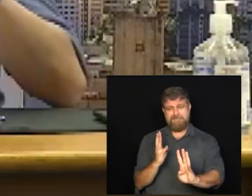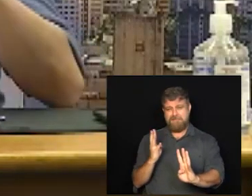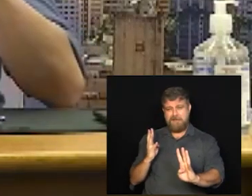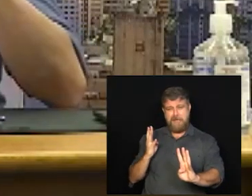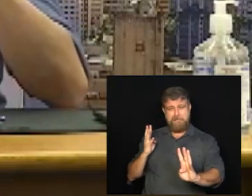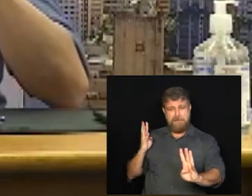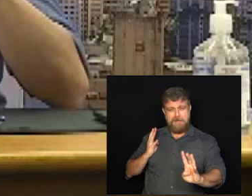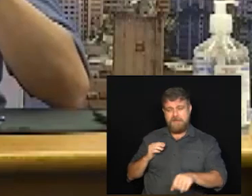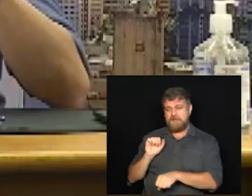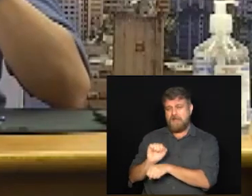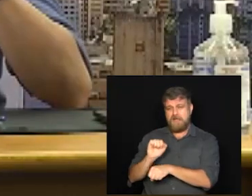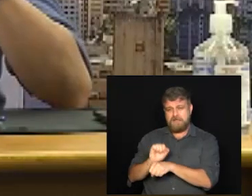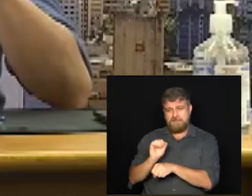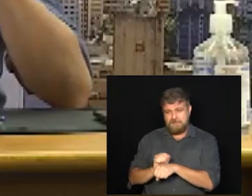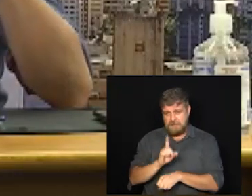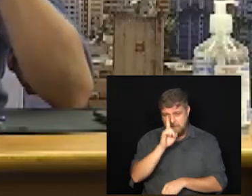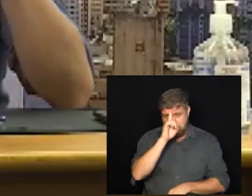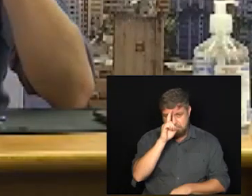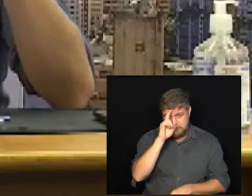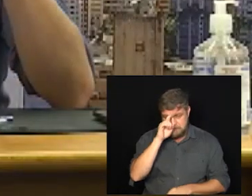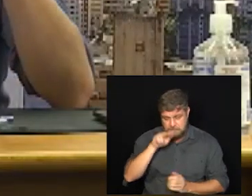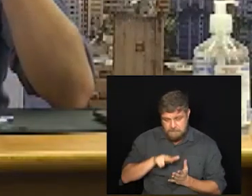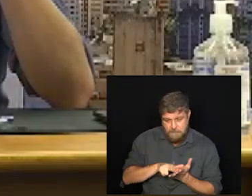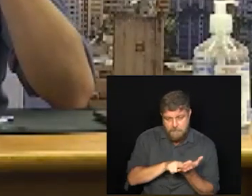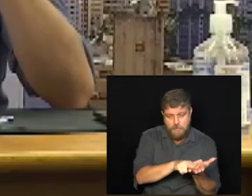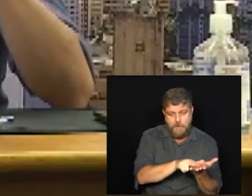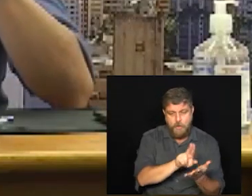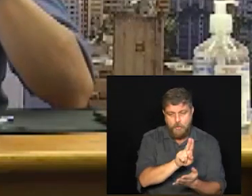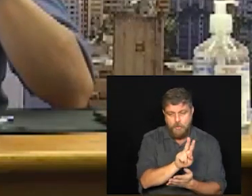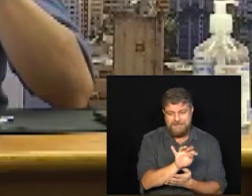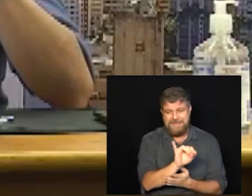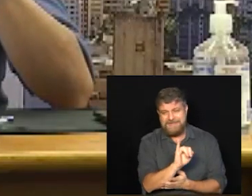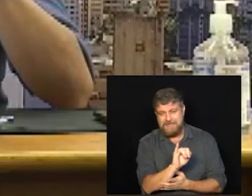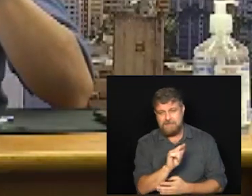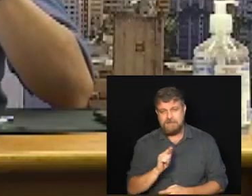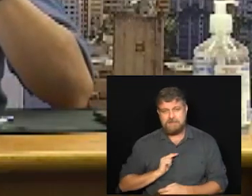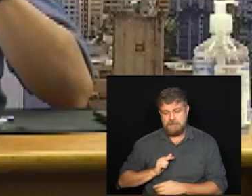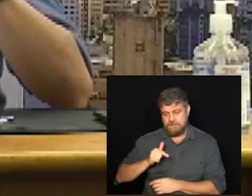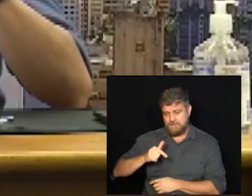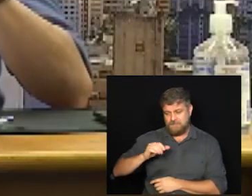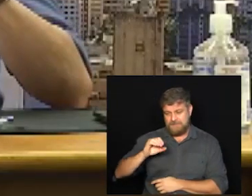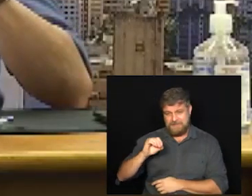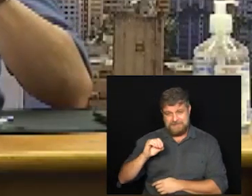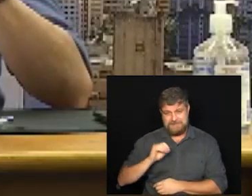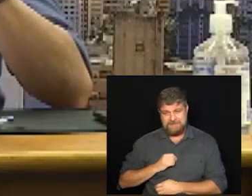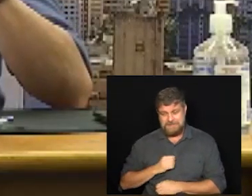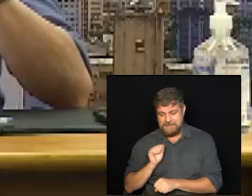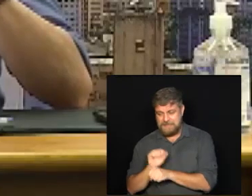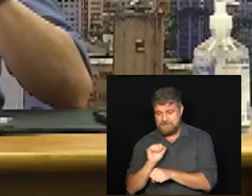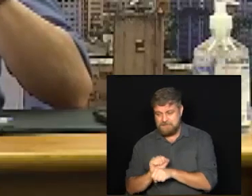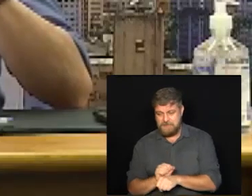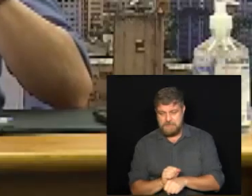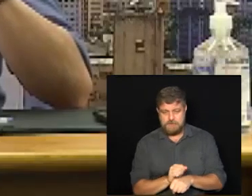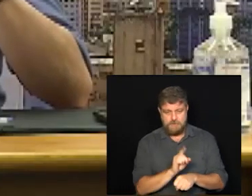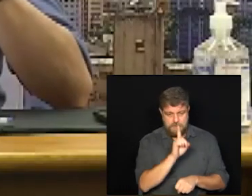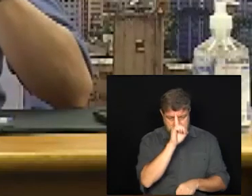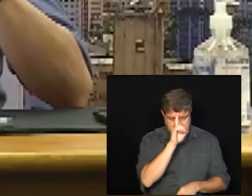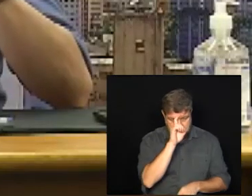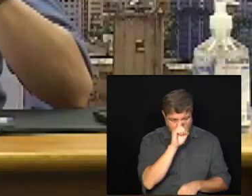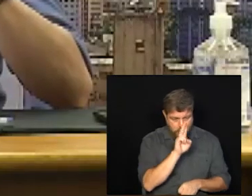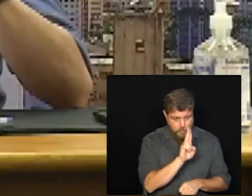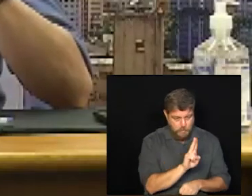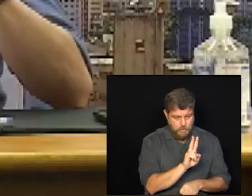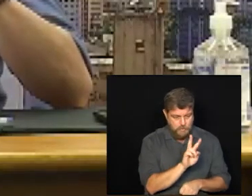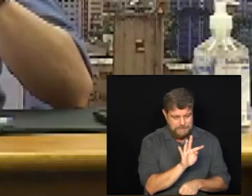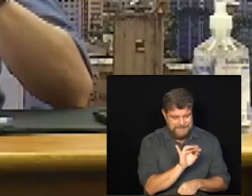na fila de espera da UTI e de enfermaria. Em torno de 70 na fila de UTI e 30 de enfermaria.